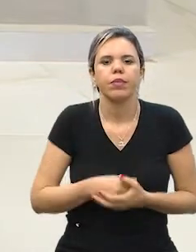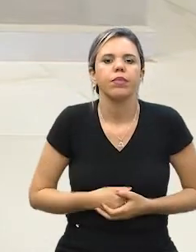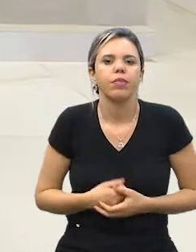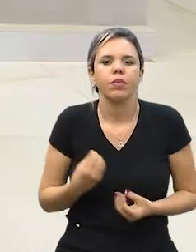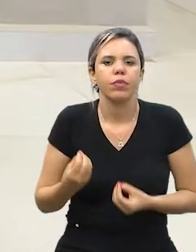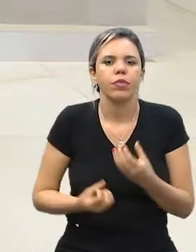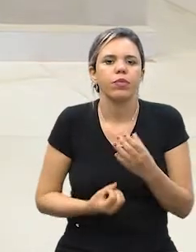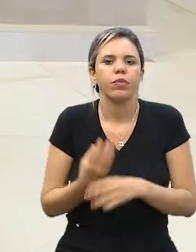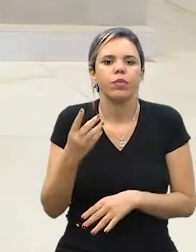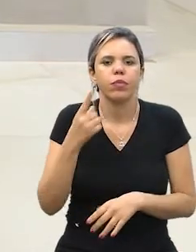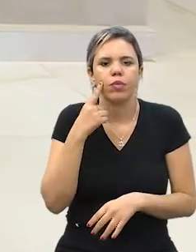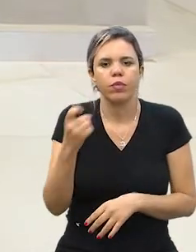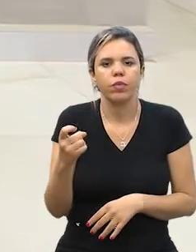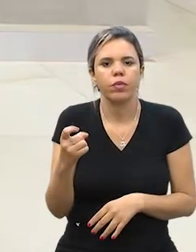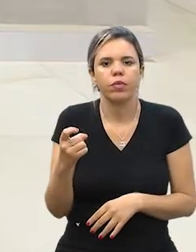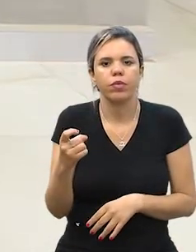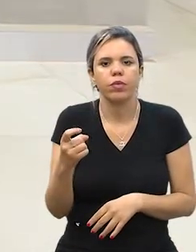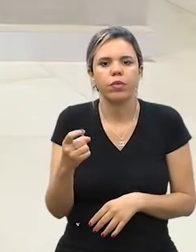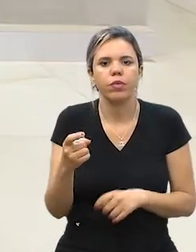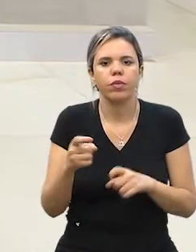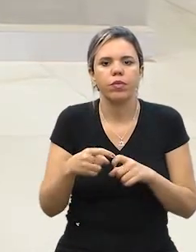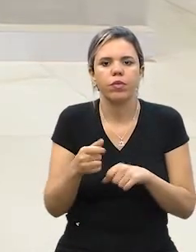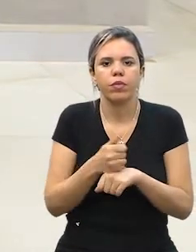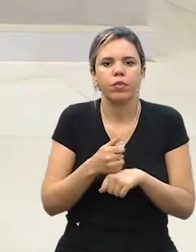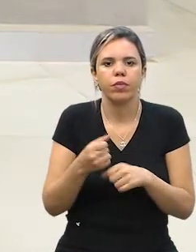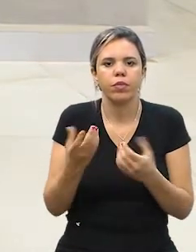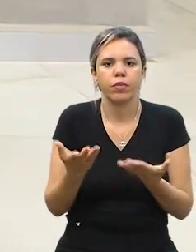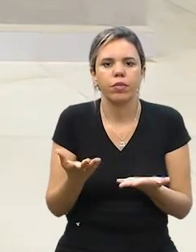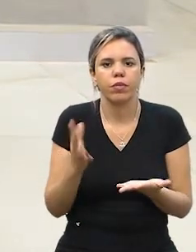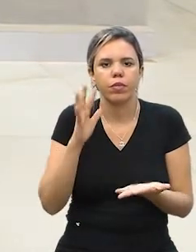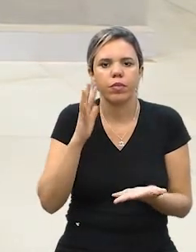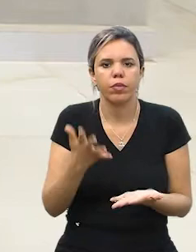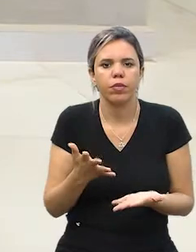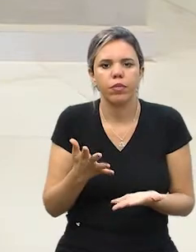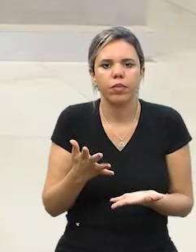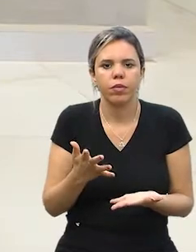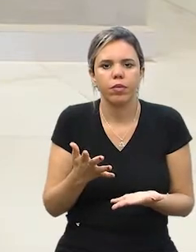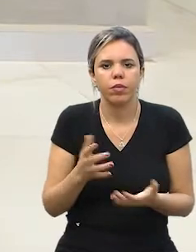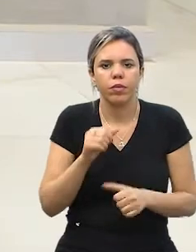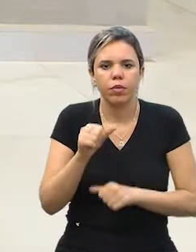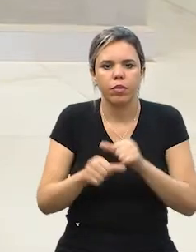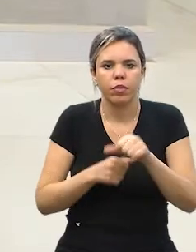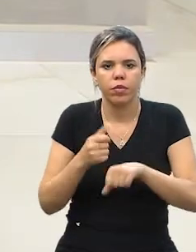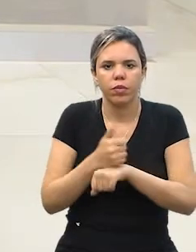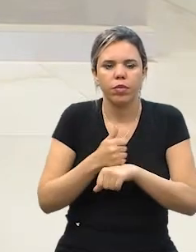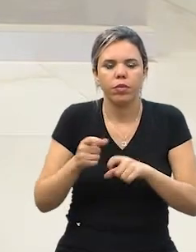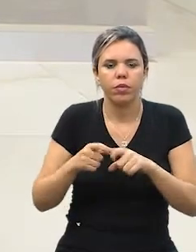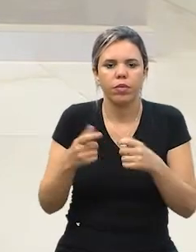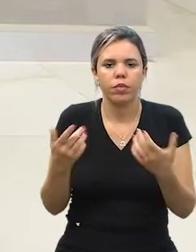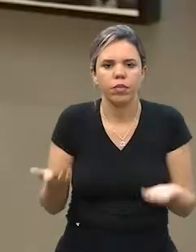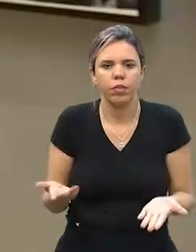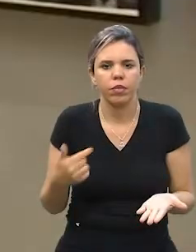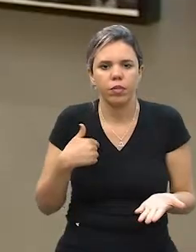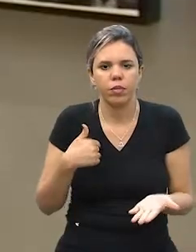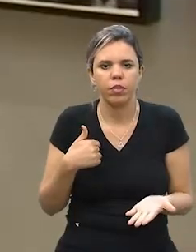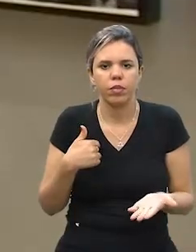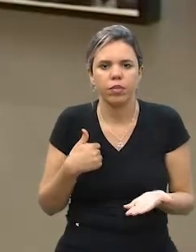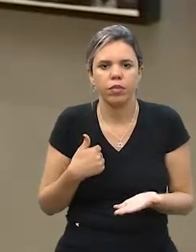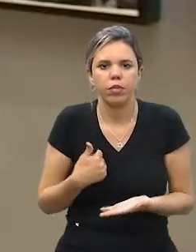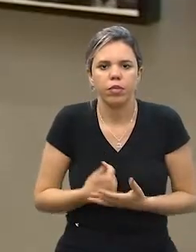que surgiu o seu interesse pela odonto? Como que você resolveu que se tornaria um dentista?